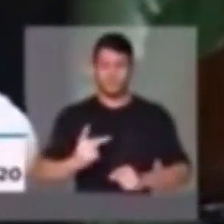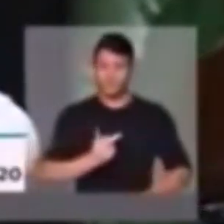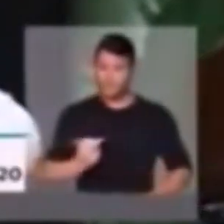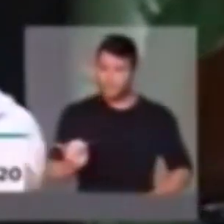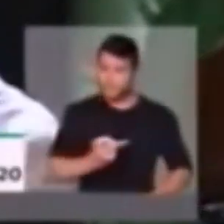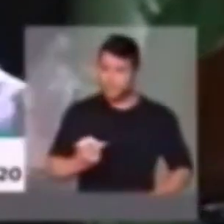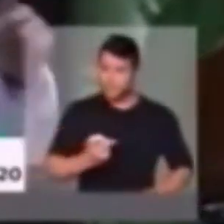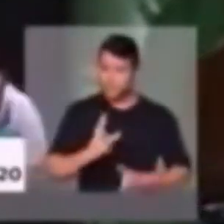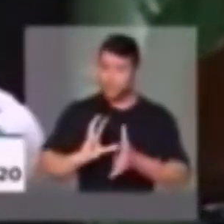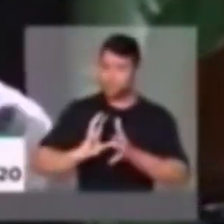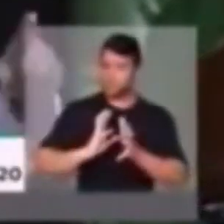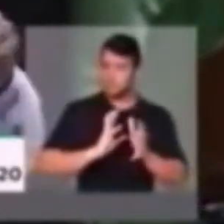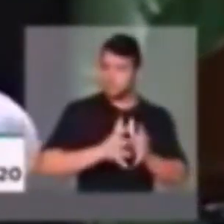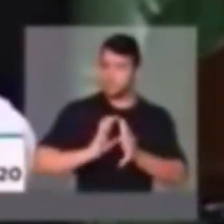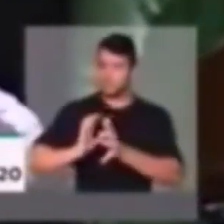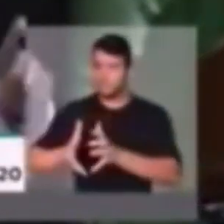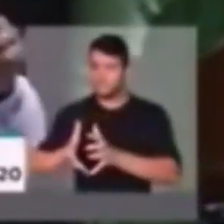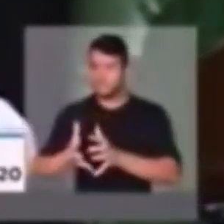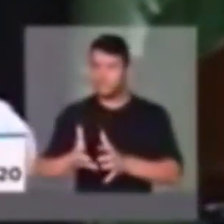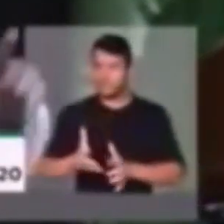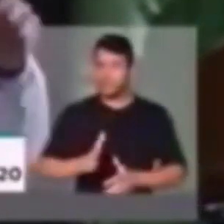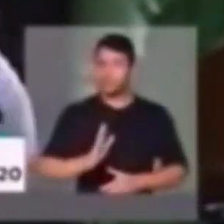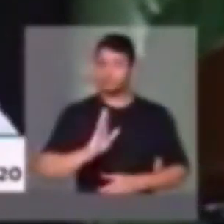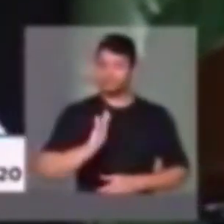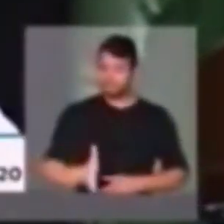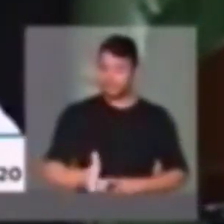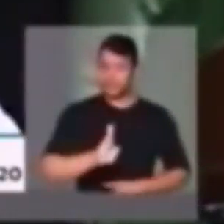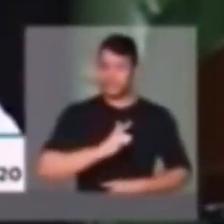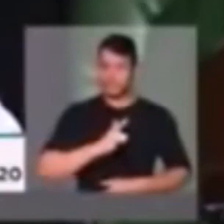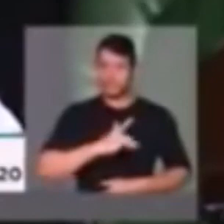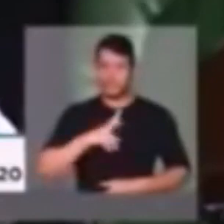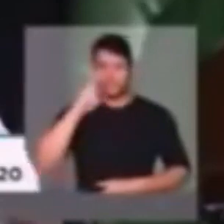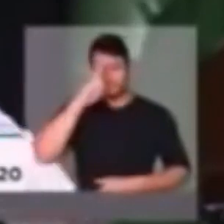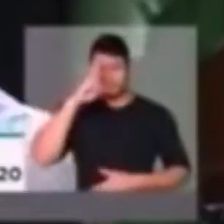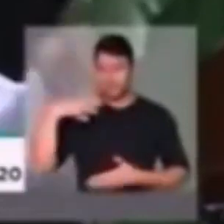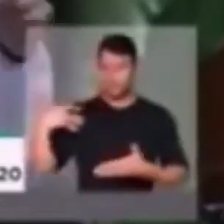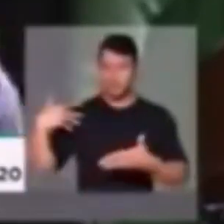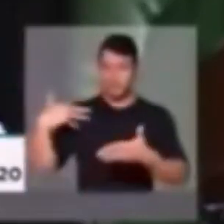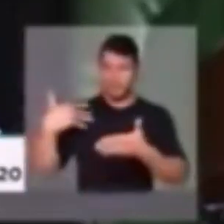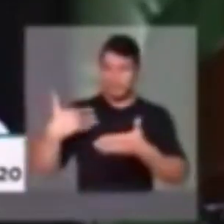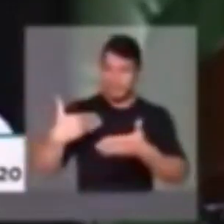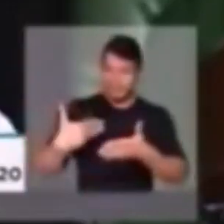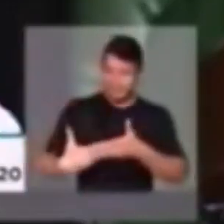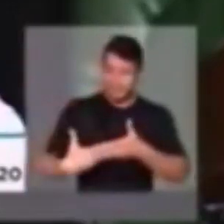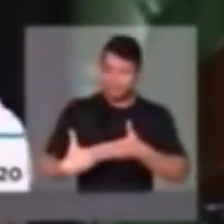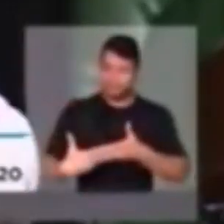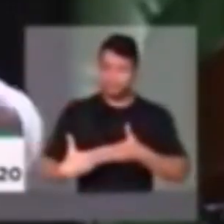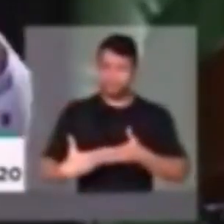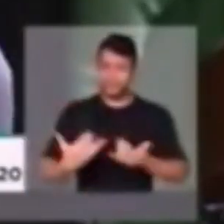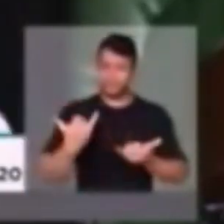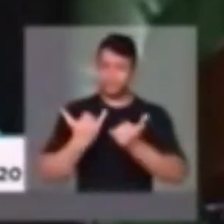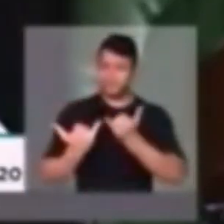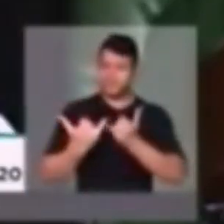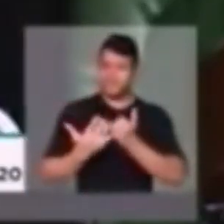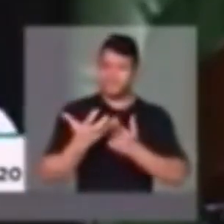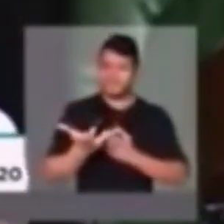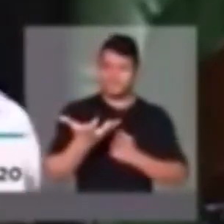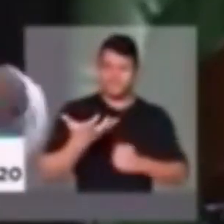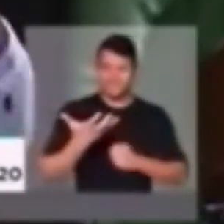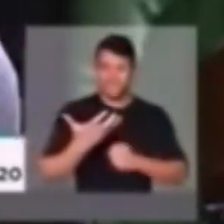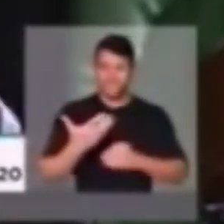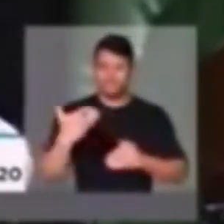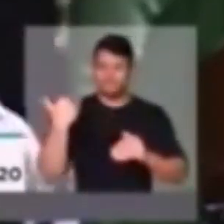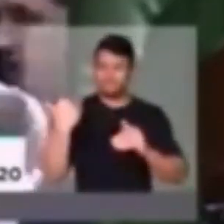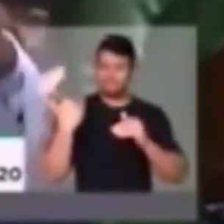dois apesar da história da trajetória democrática vou no sentindo de violar